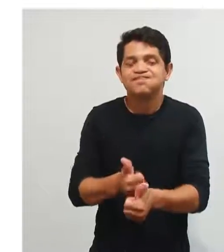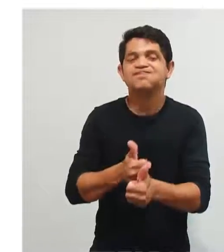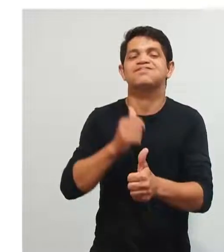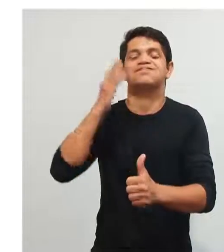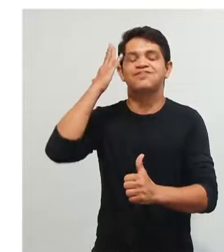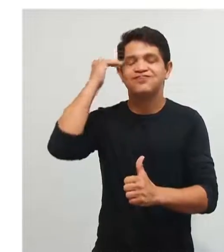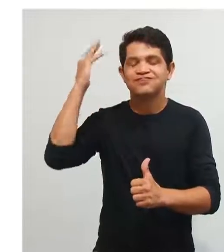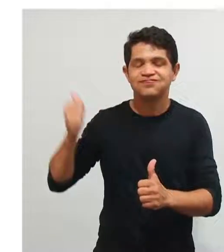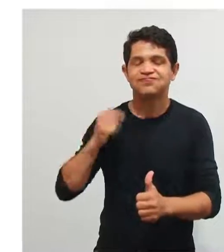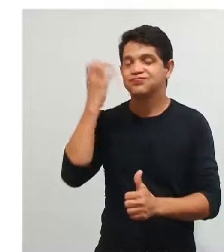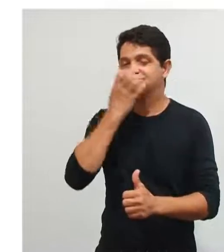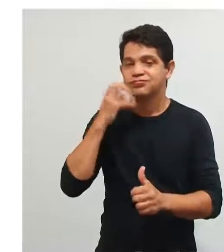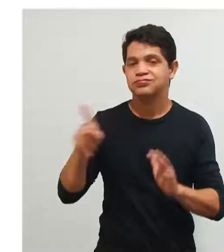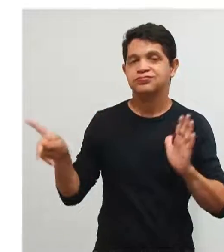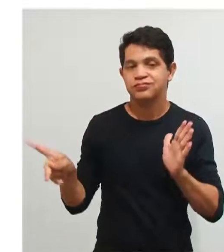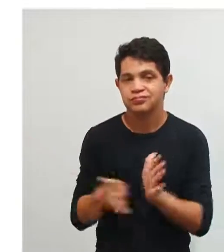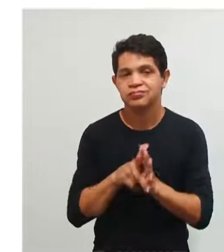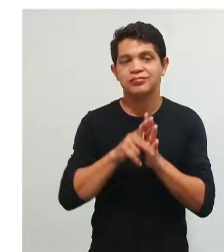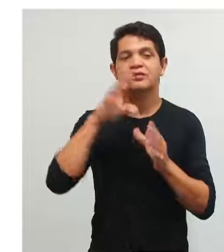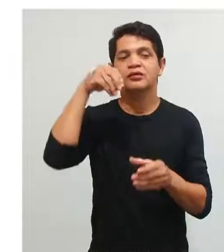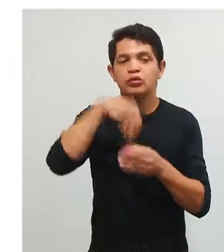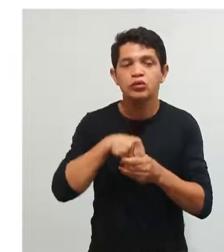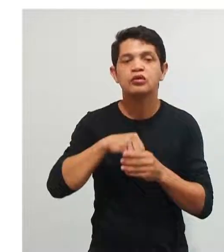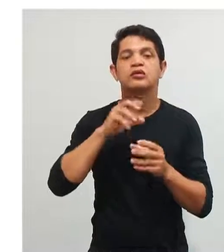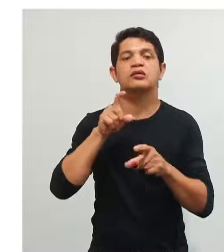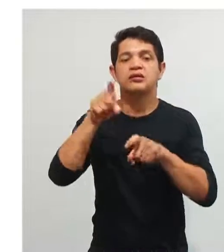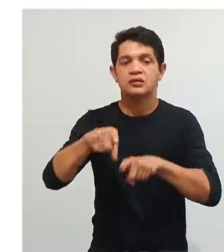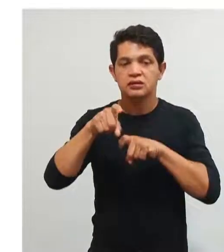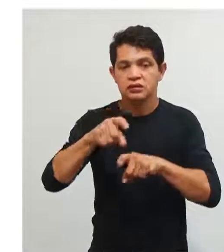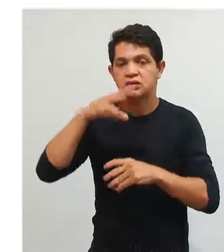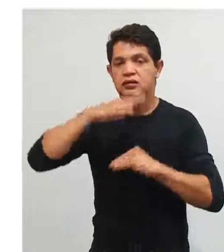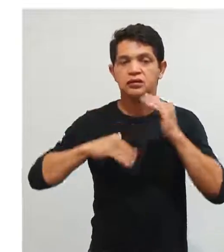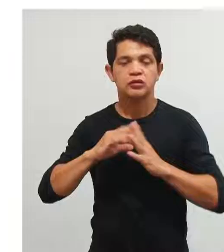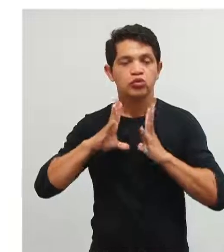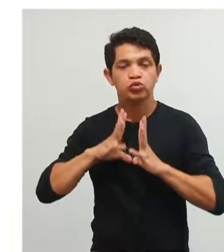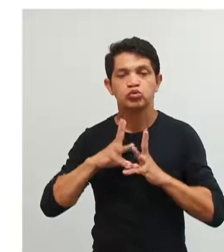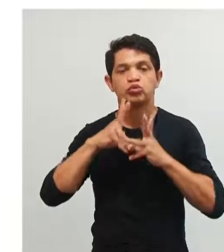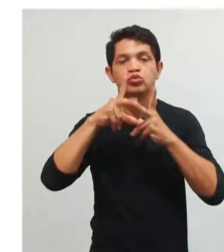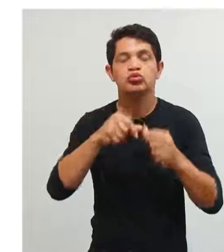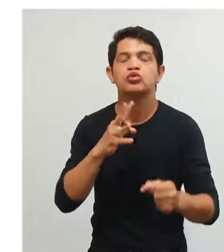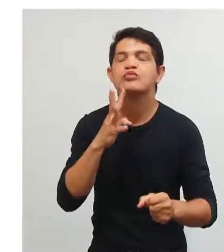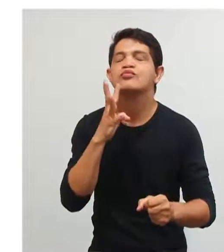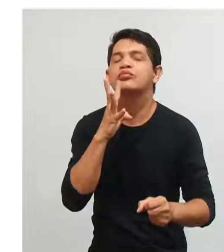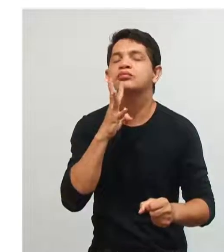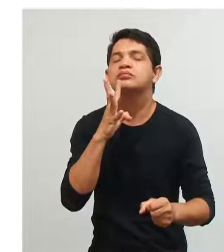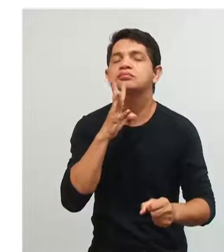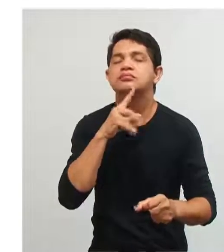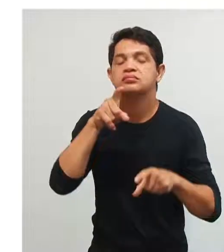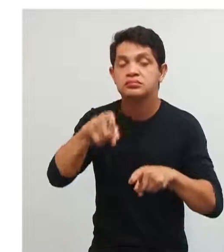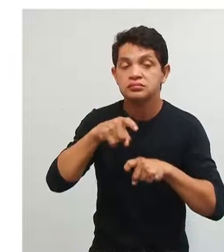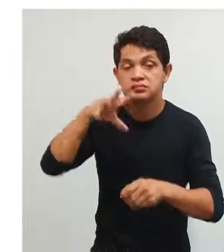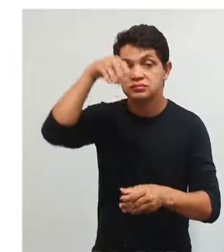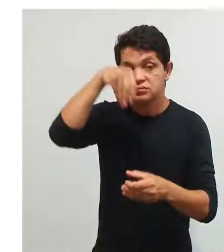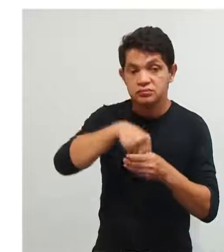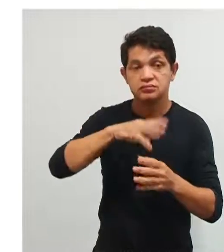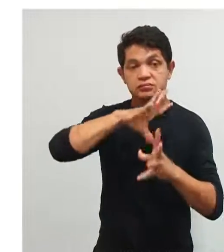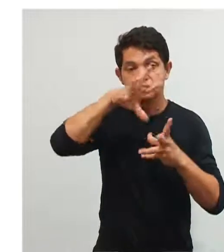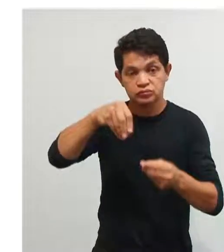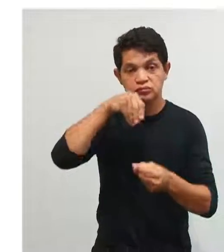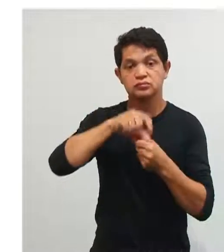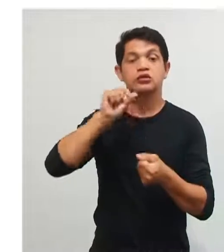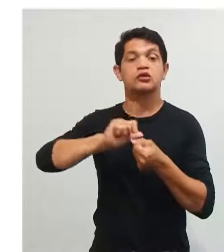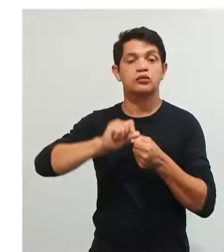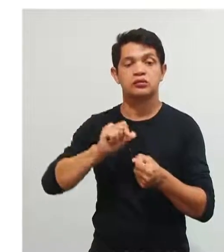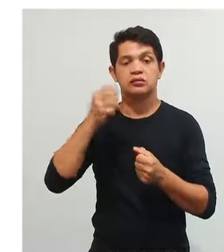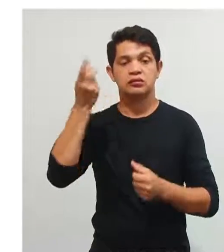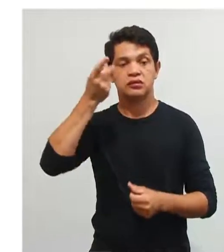flautista, saxofonista, compositor e arranjador, Alfredo da Rocha Viana Filho, mais conhecido